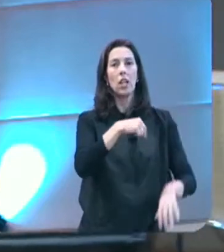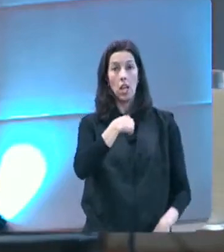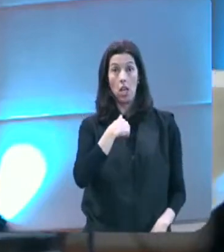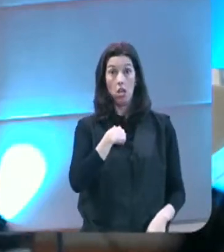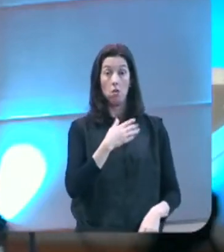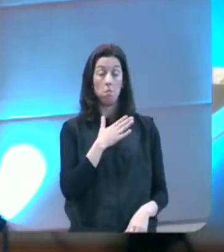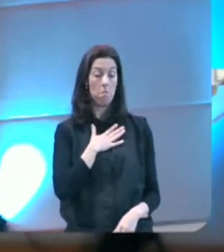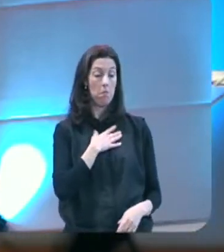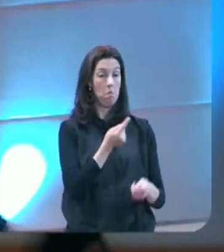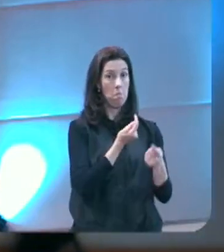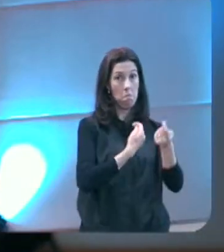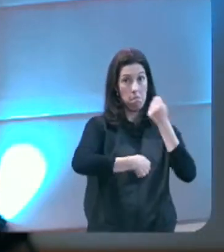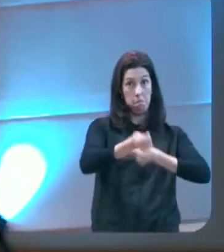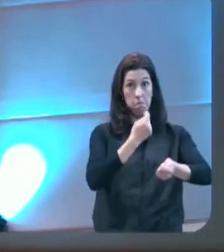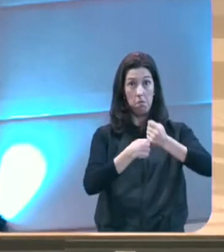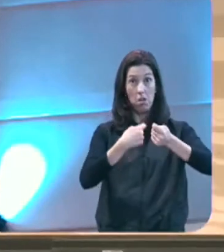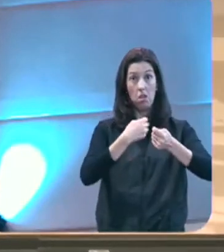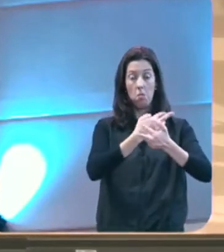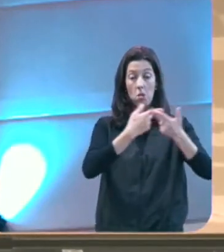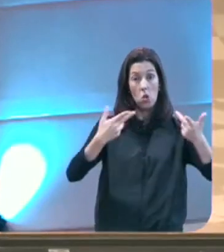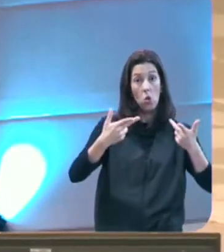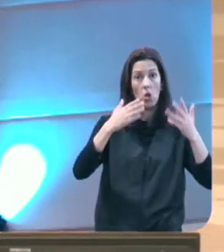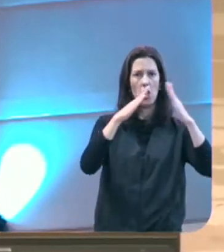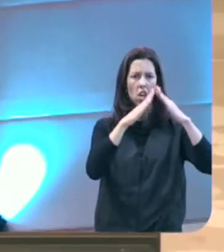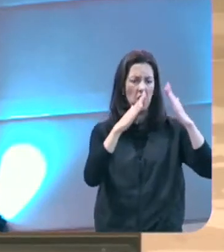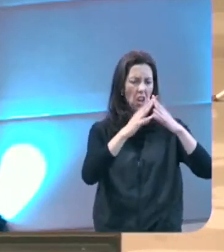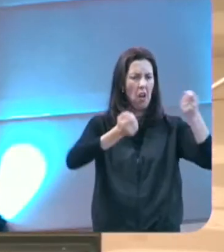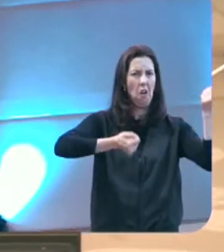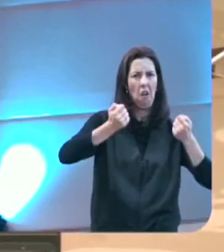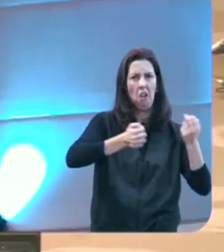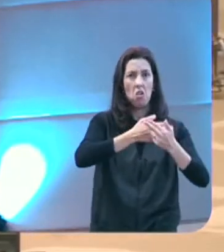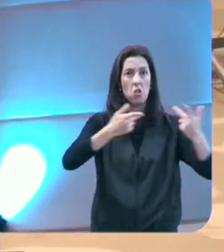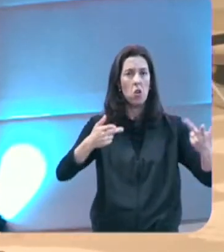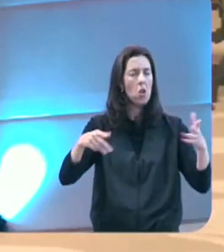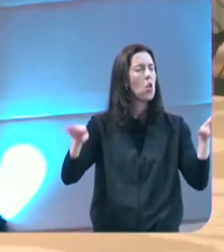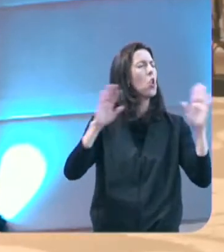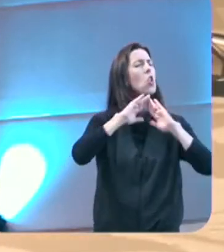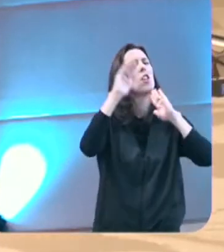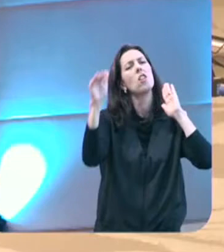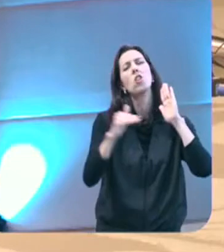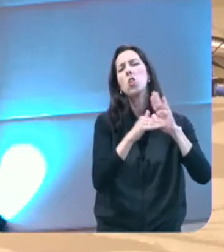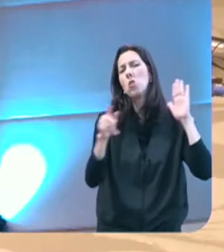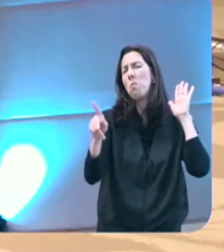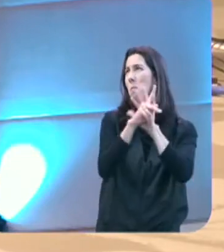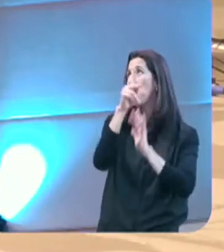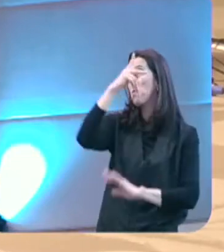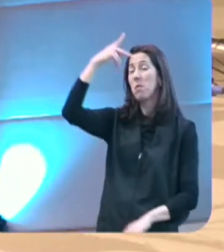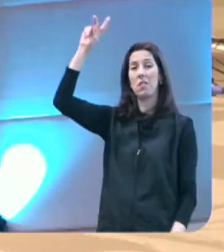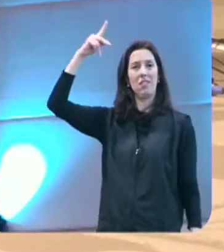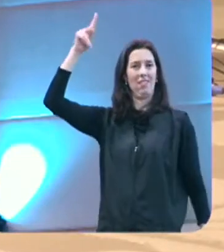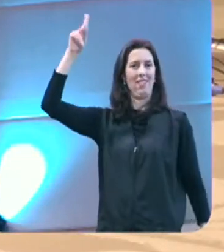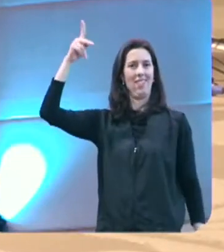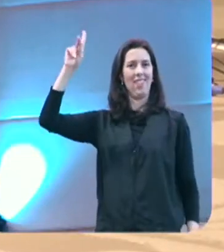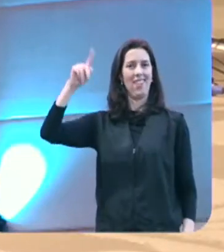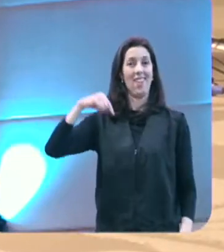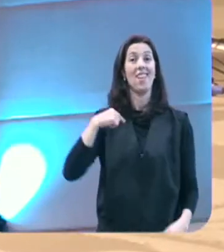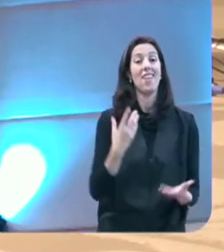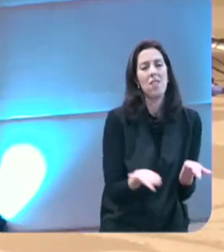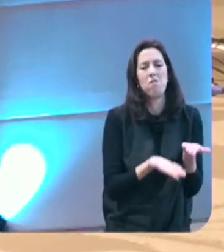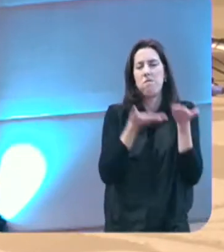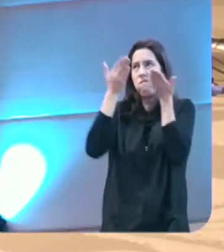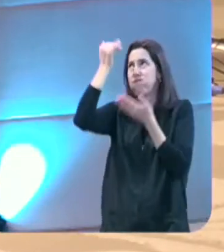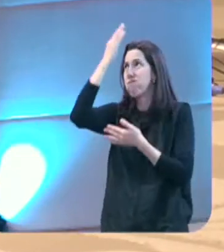meu dinheiro, que os meus bens sejam totalmente consagrados ao Senhor, e que façam a sua